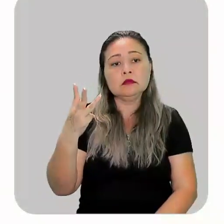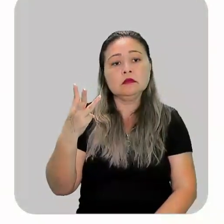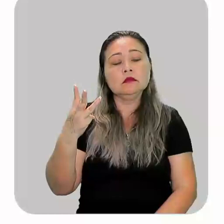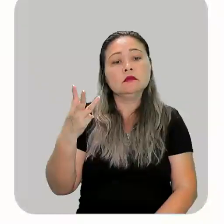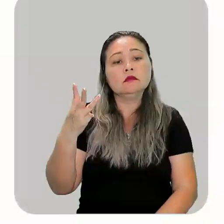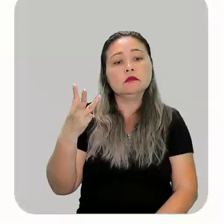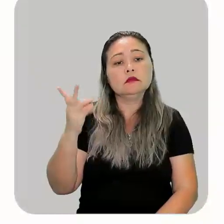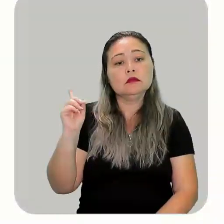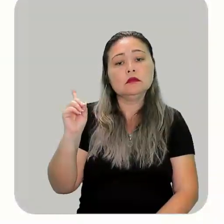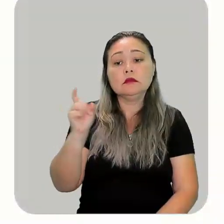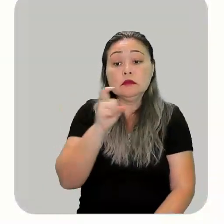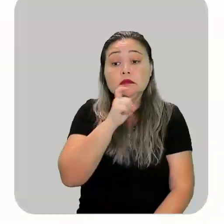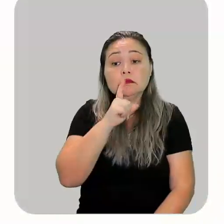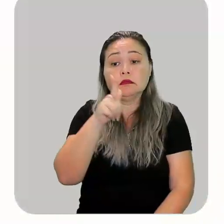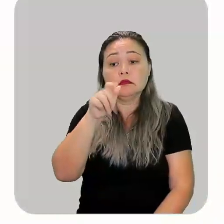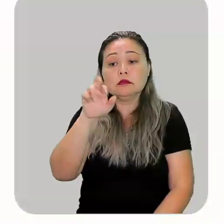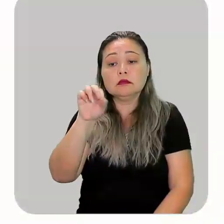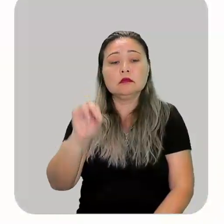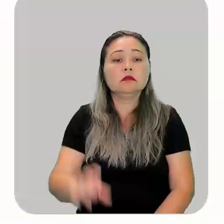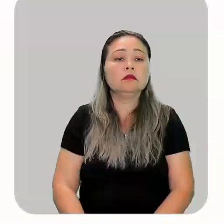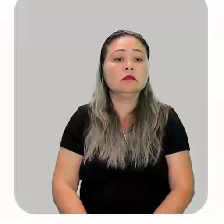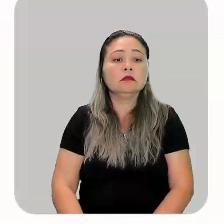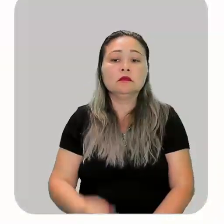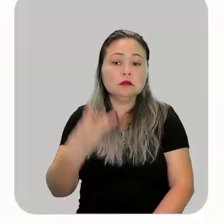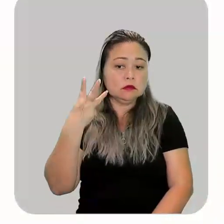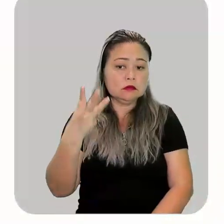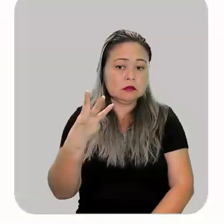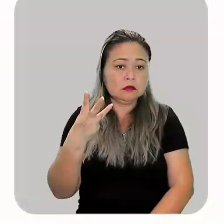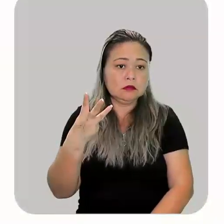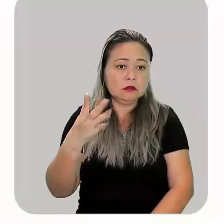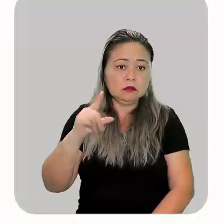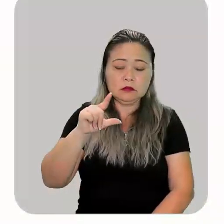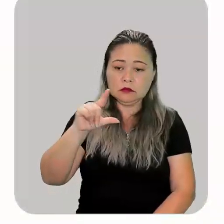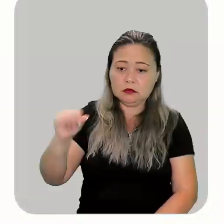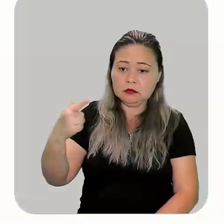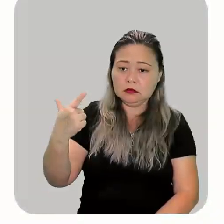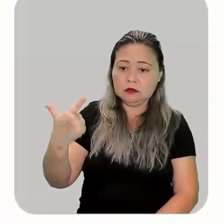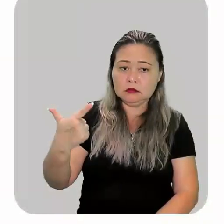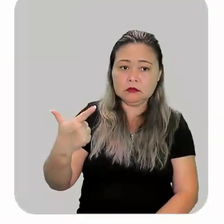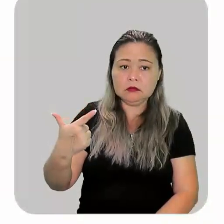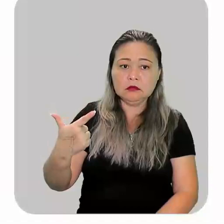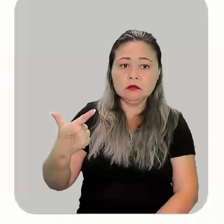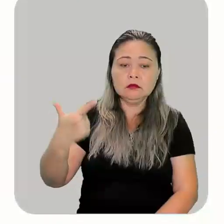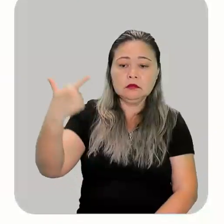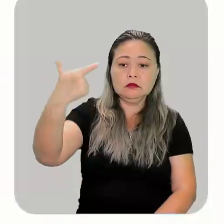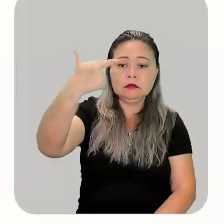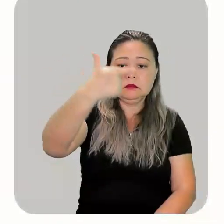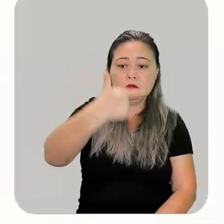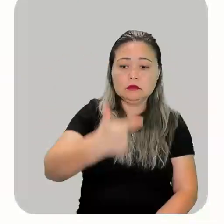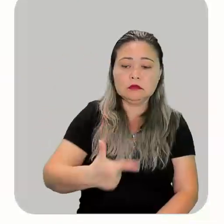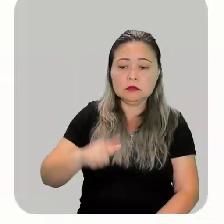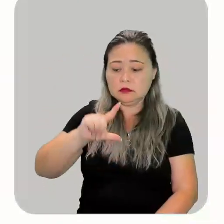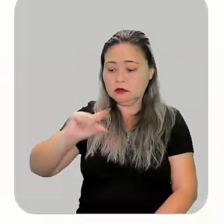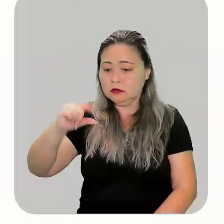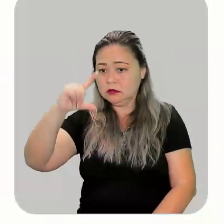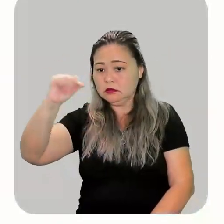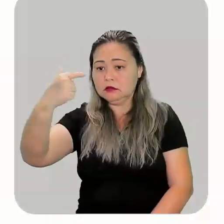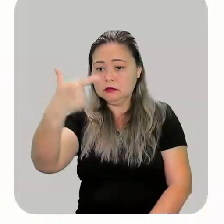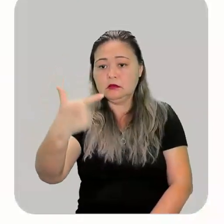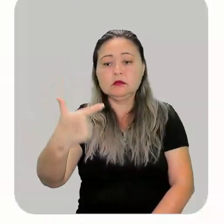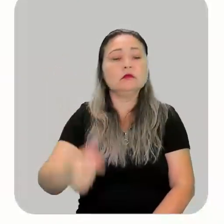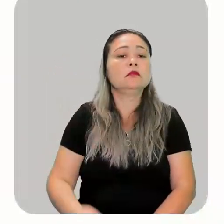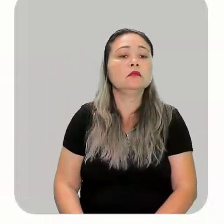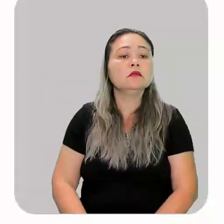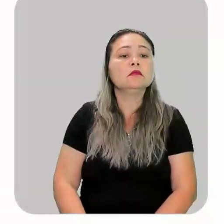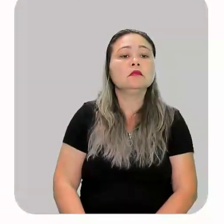são 3. Então a gente vai dizer que são 3 cubinhos. A aresta é? 2. 2. Então ele é de 2 por 2? 2 por 2.